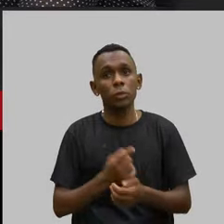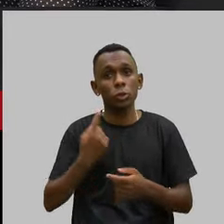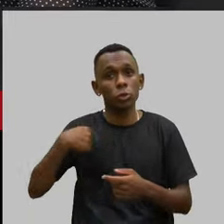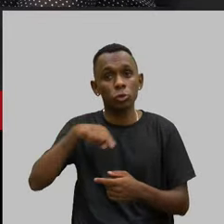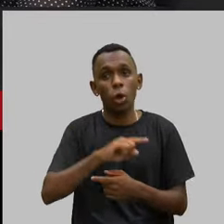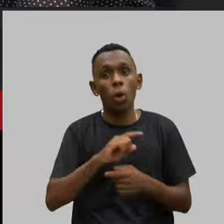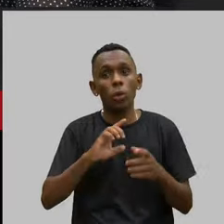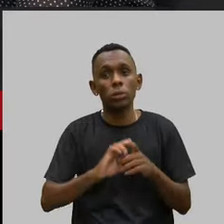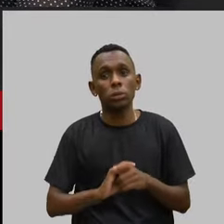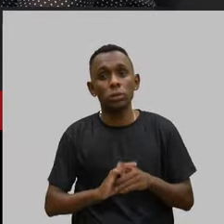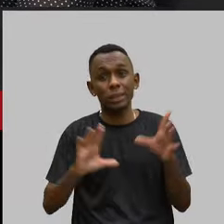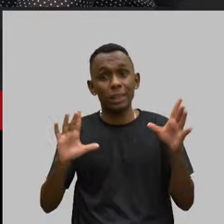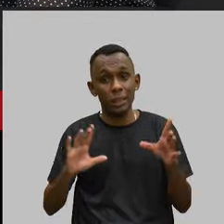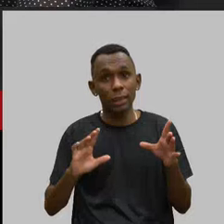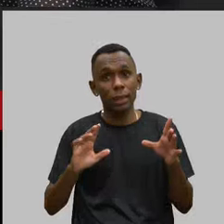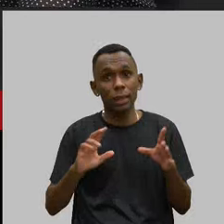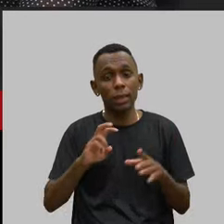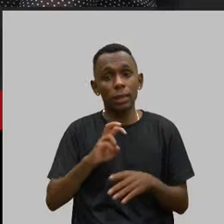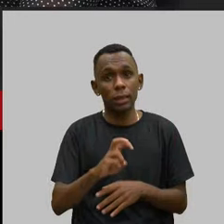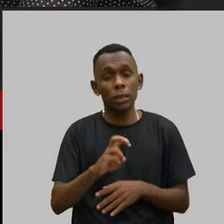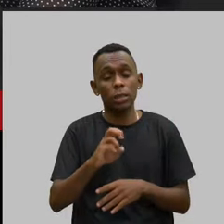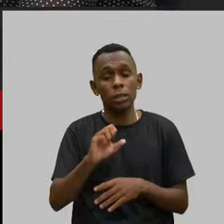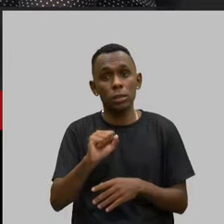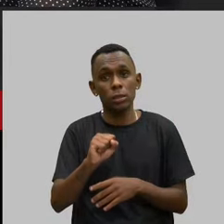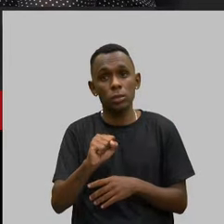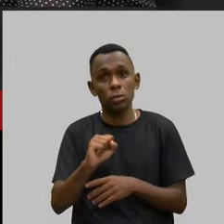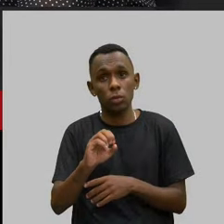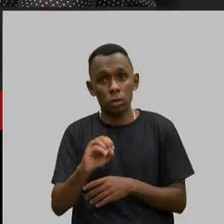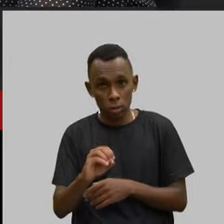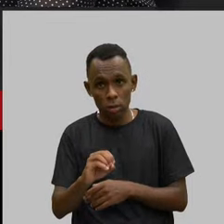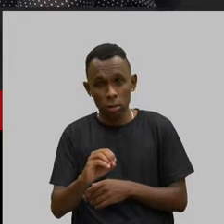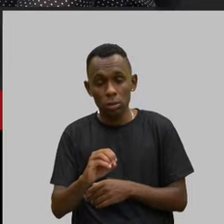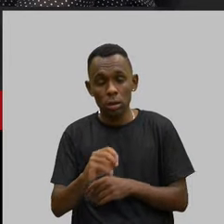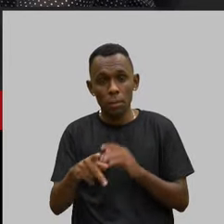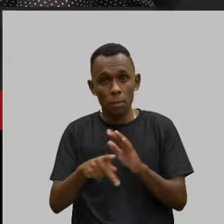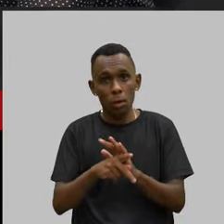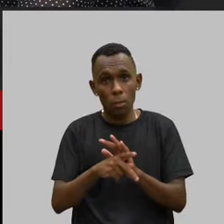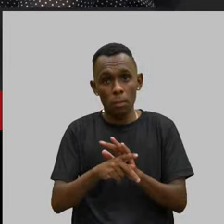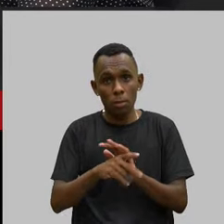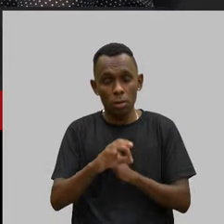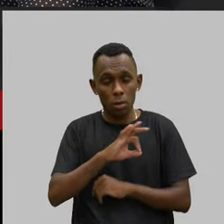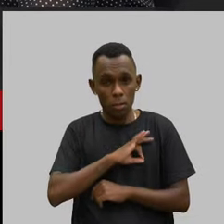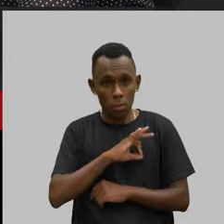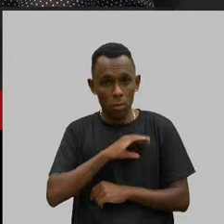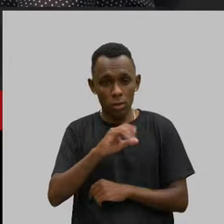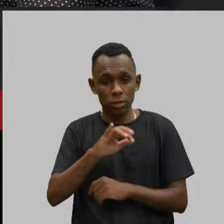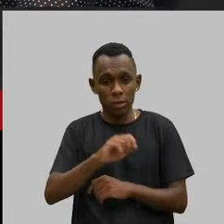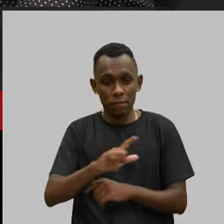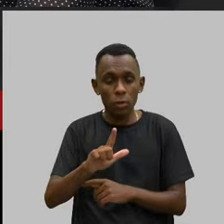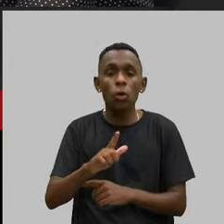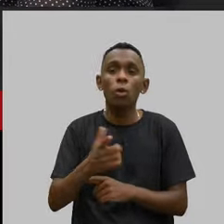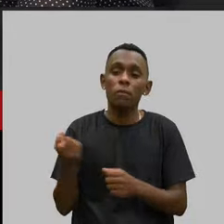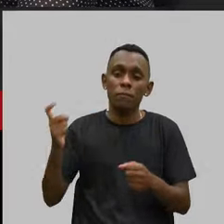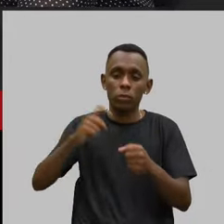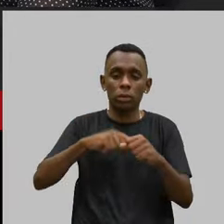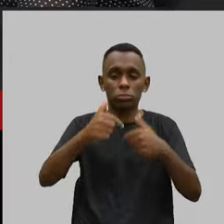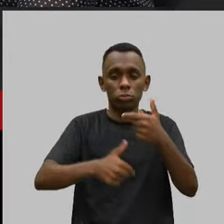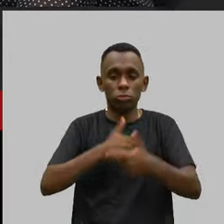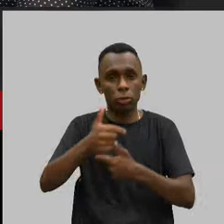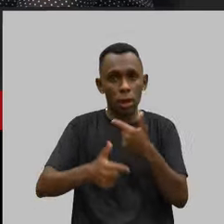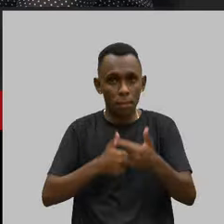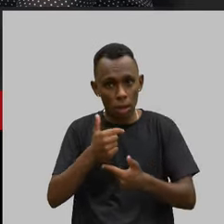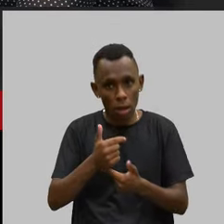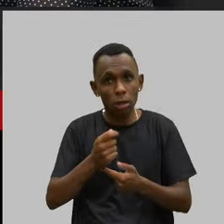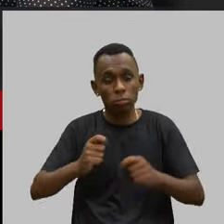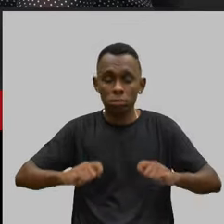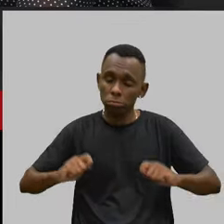liberou mais de 580 policiais paraa Polícia Civil para que eles possam voltar suas atividades fim e de fato